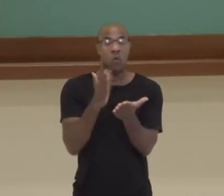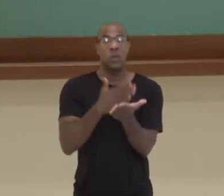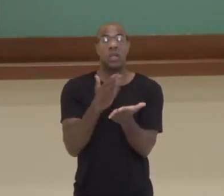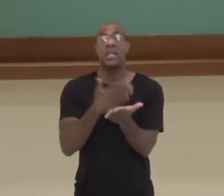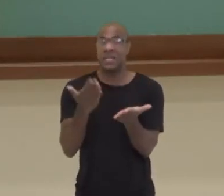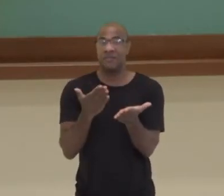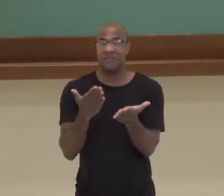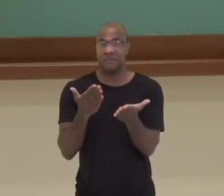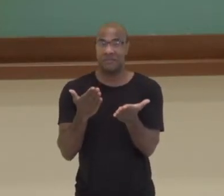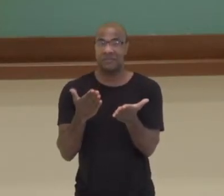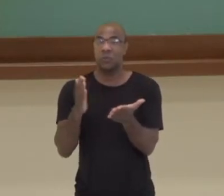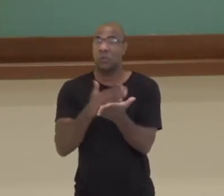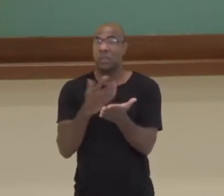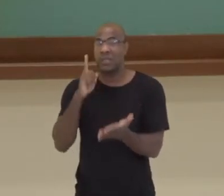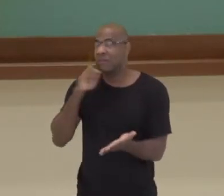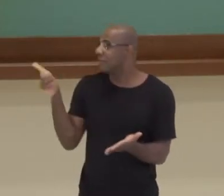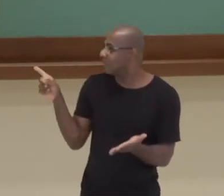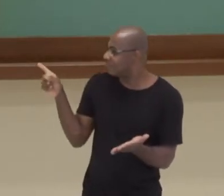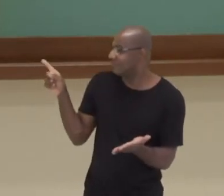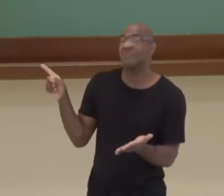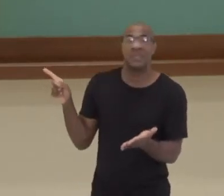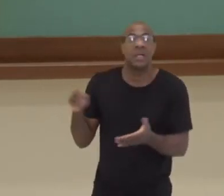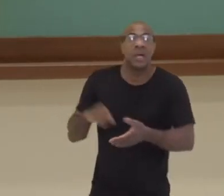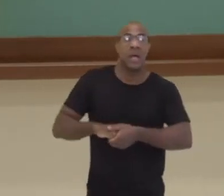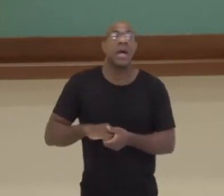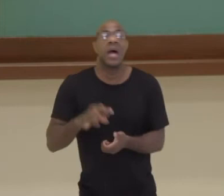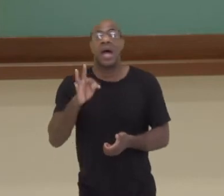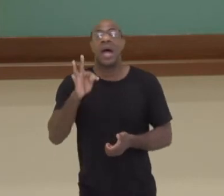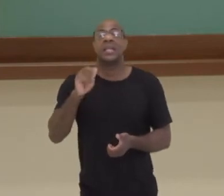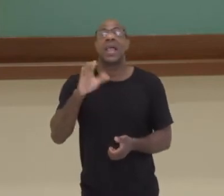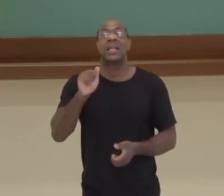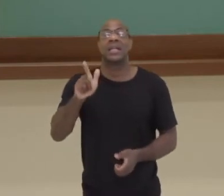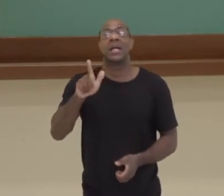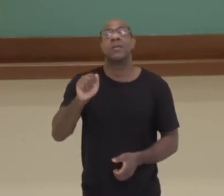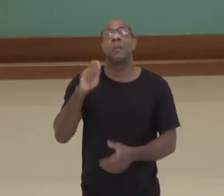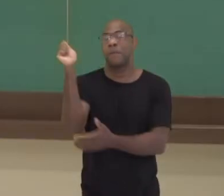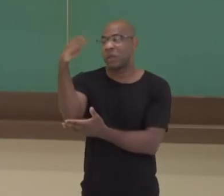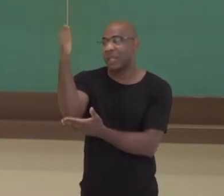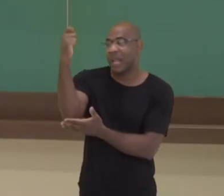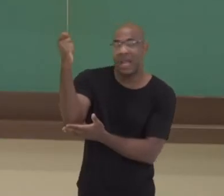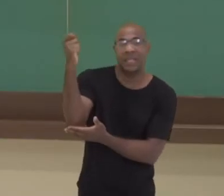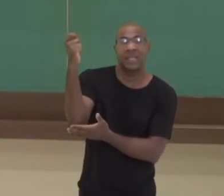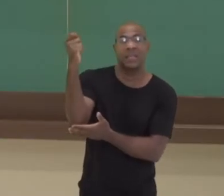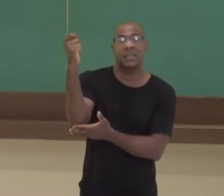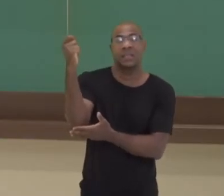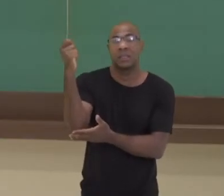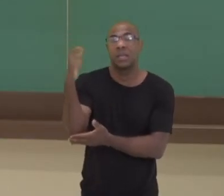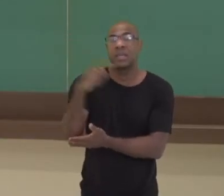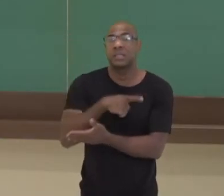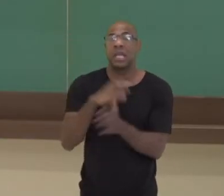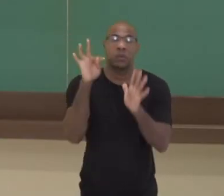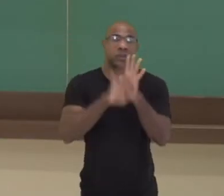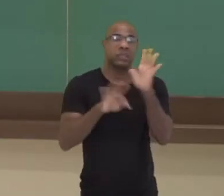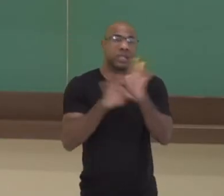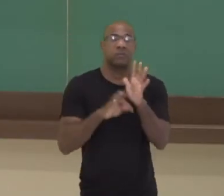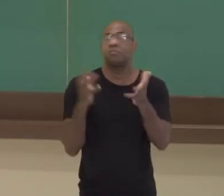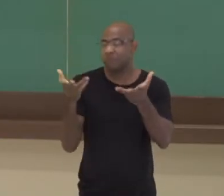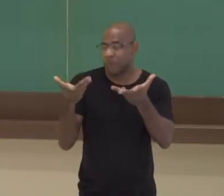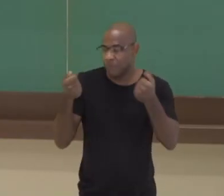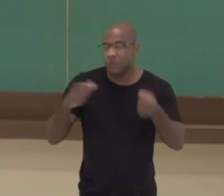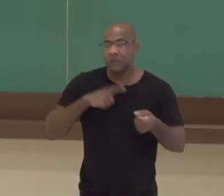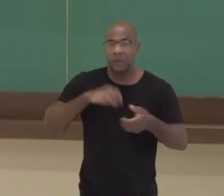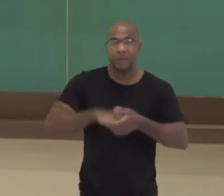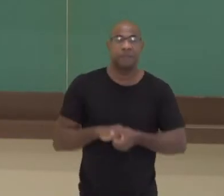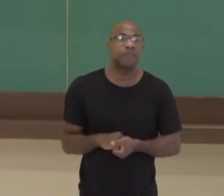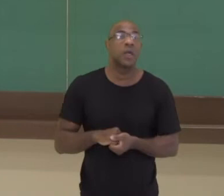de Luiz Fernando Veríssimo e Joaquim da Fonseca, nas páginas 7 e 8, você tem esse texto maravilhoso. E